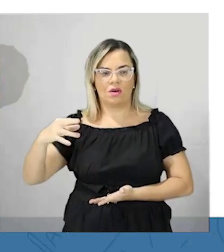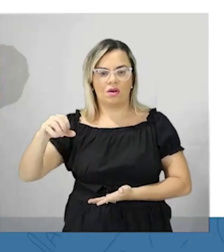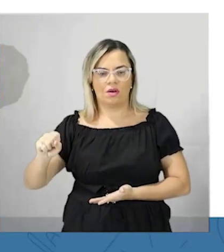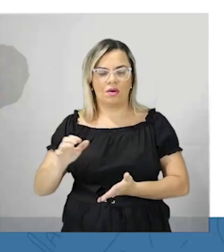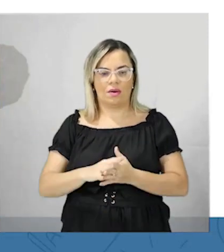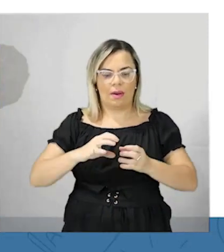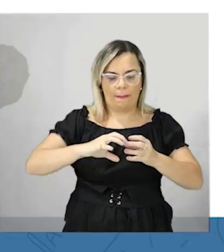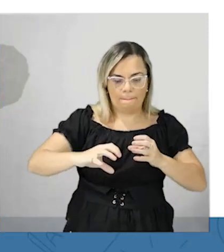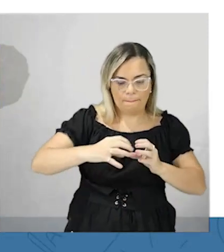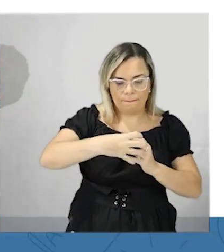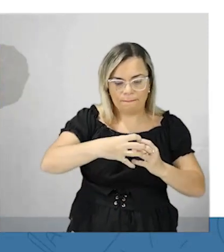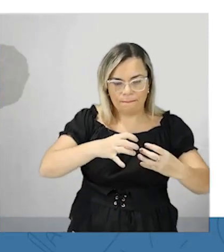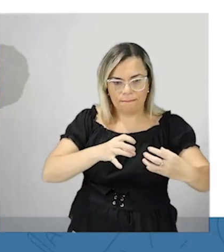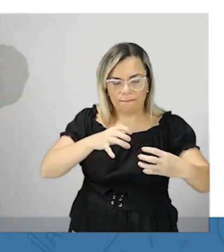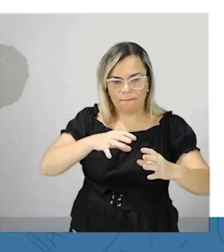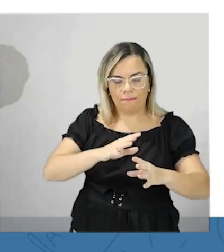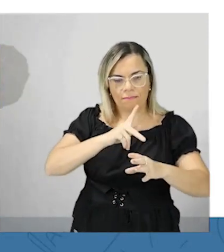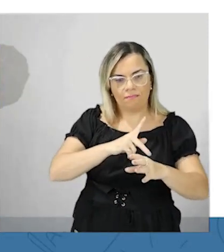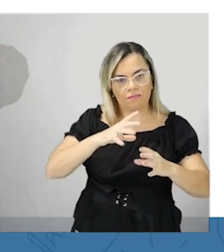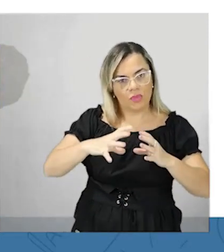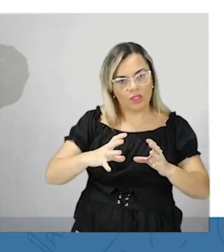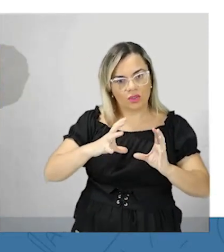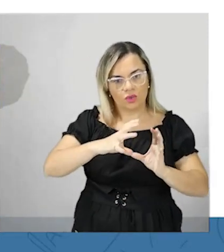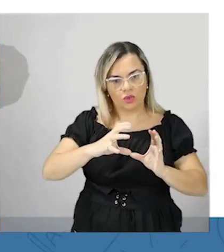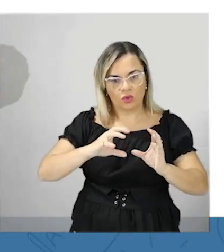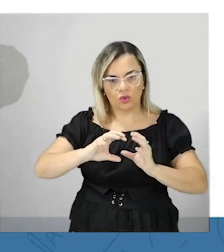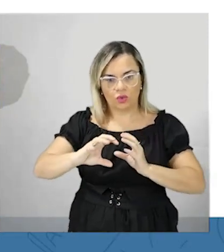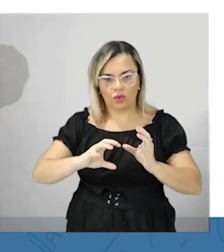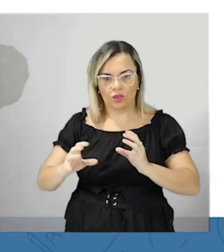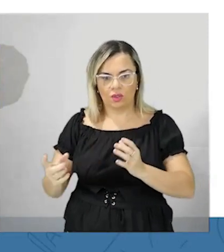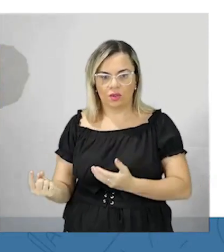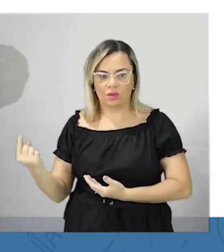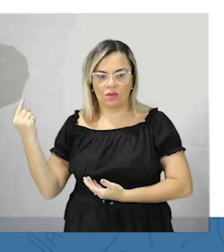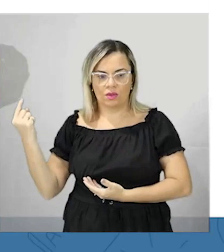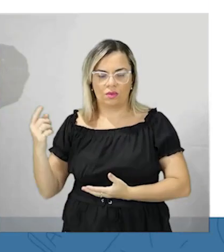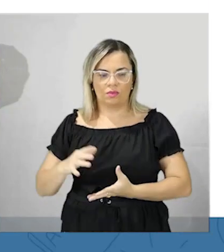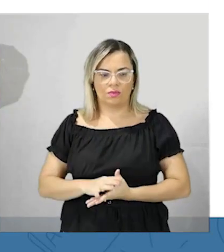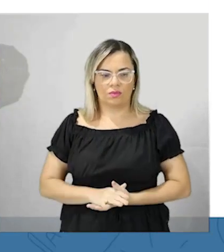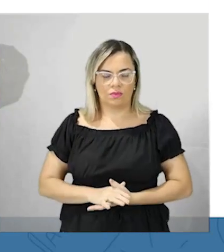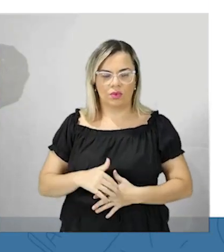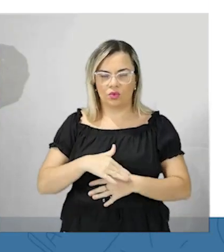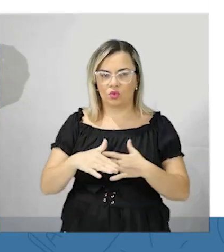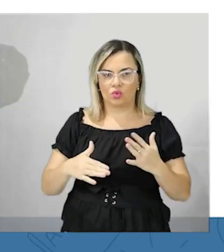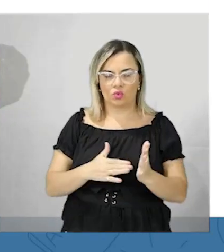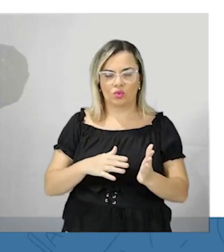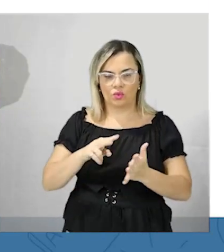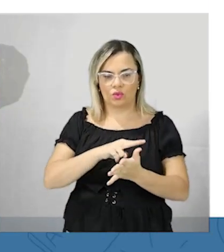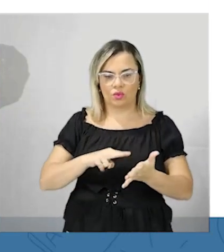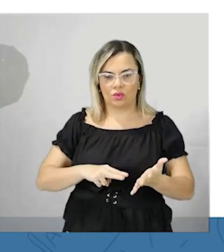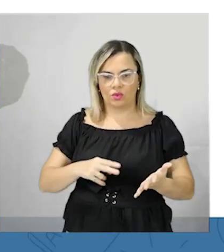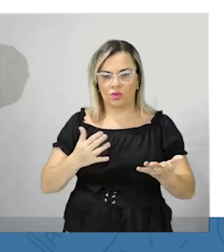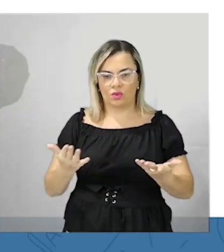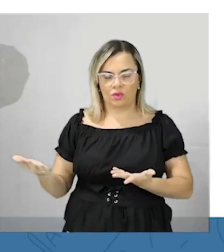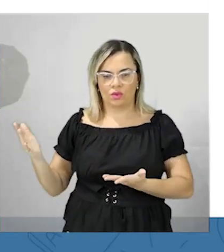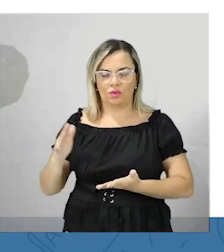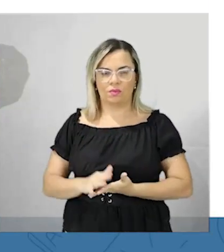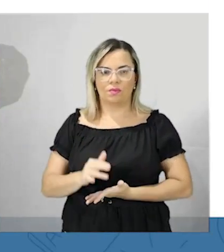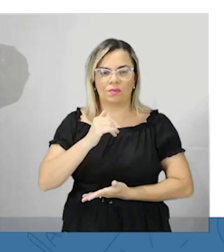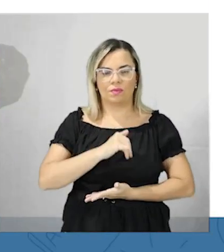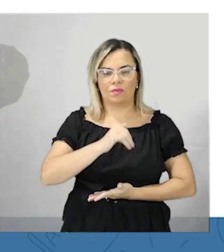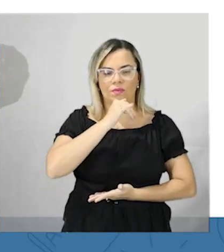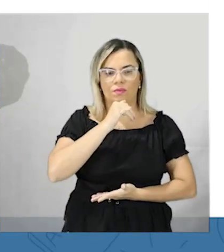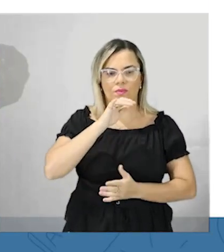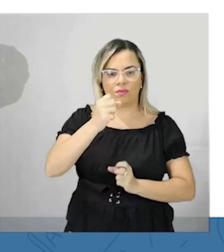outras rochas. Um exemplo rápido, o argilito, olha o arenito, olha o calcário, olha o carvão mineral, tá certo? Que é utilizado